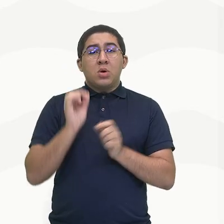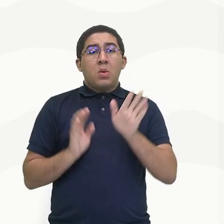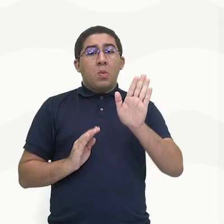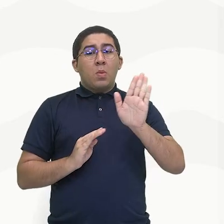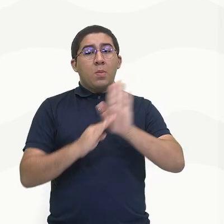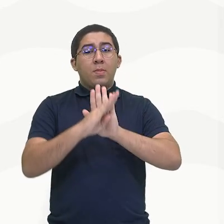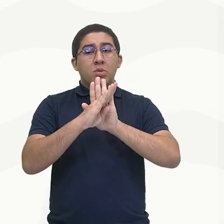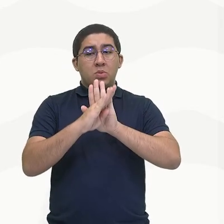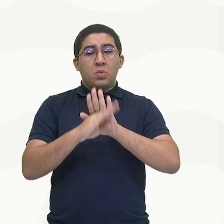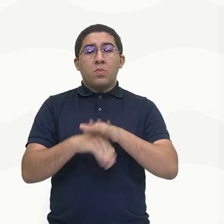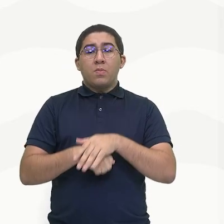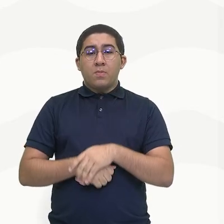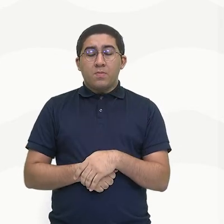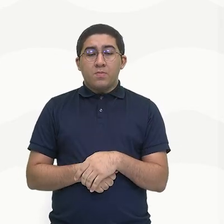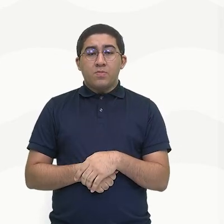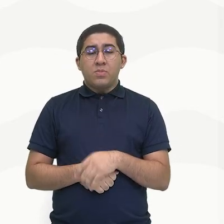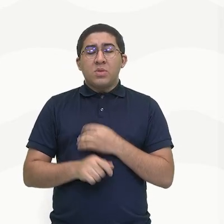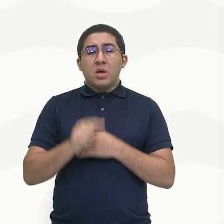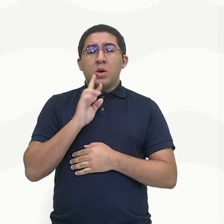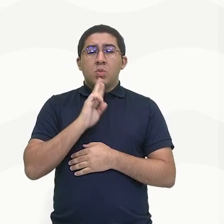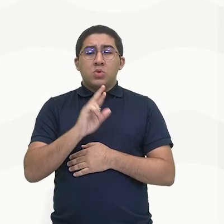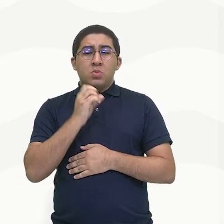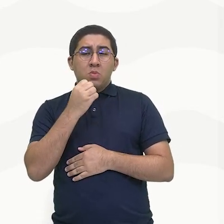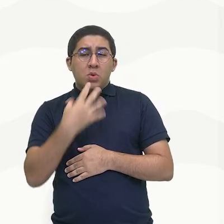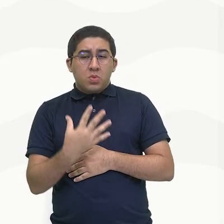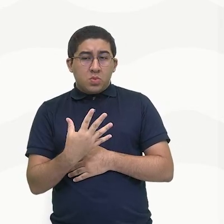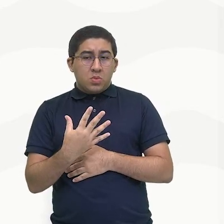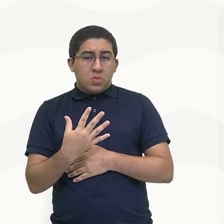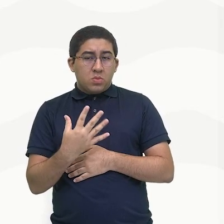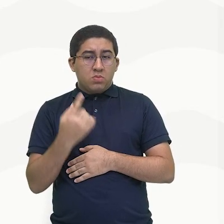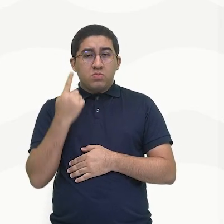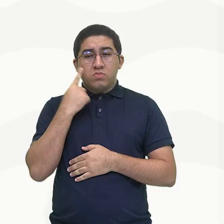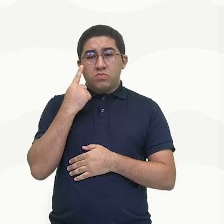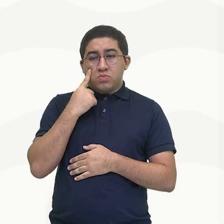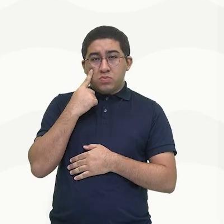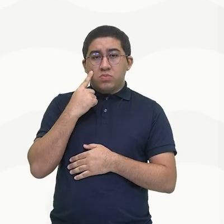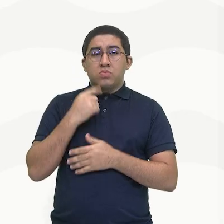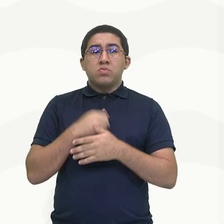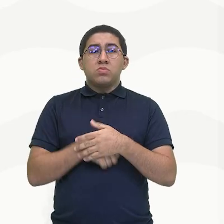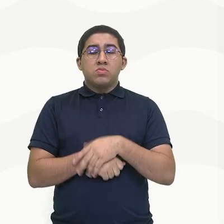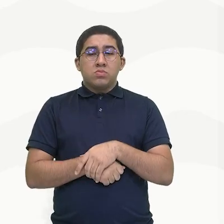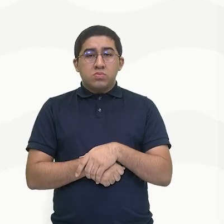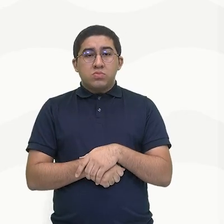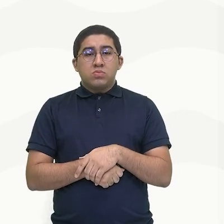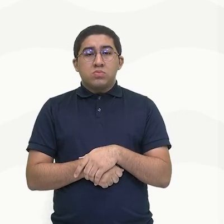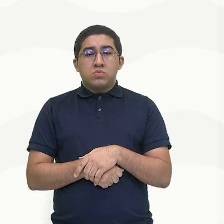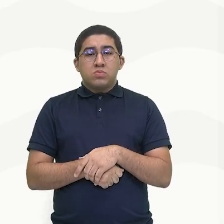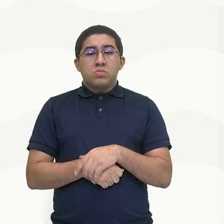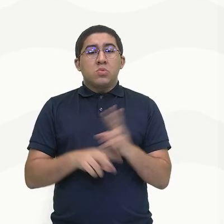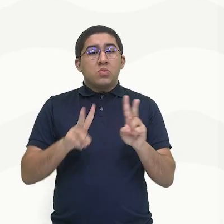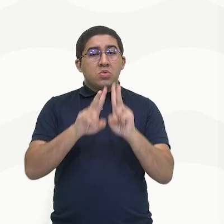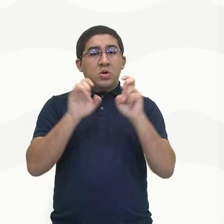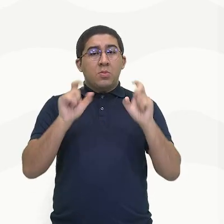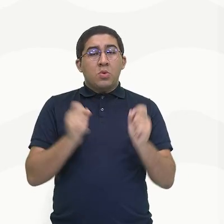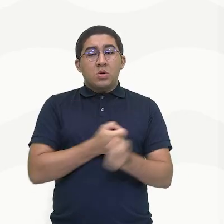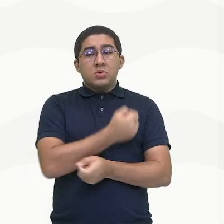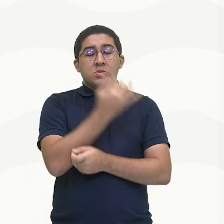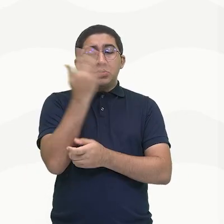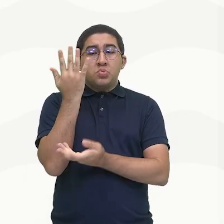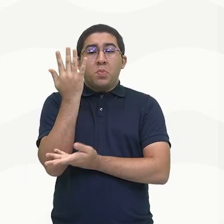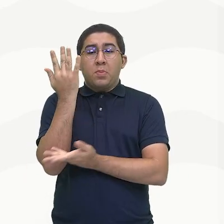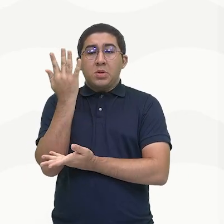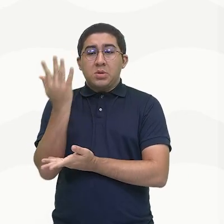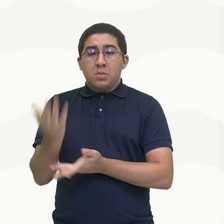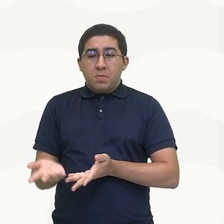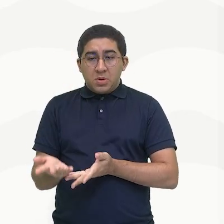aumento. Esse resultado é bom? Olha só do que a gente está tratando. A gente está tratando de desmatamento. Então, se